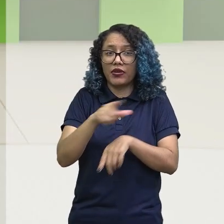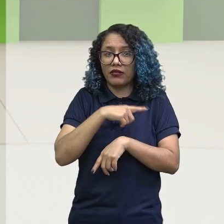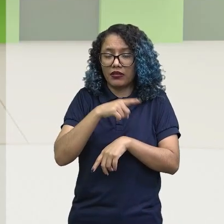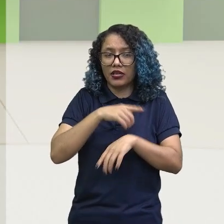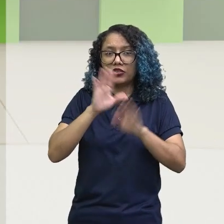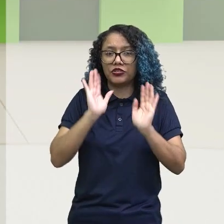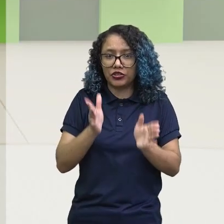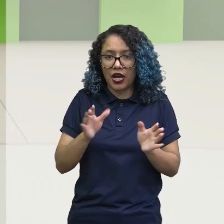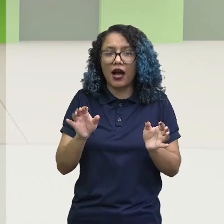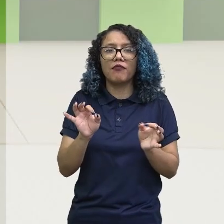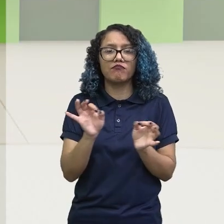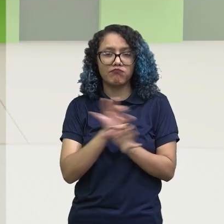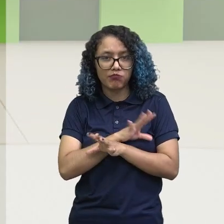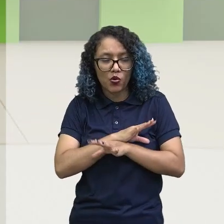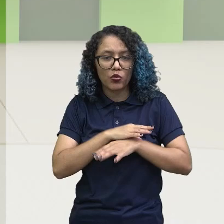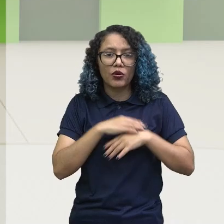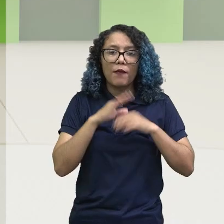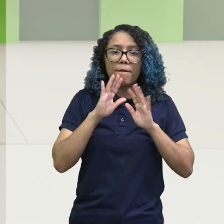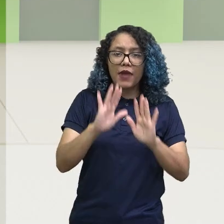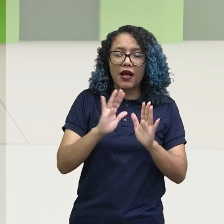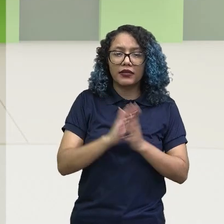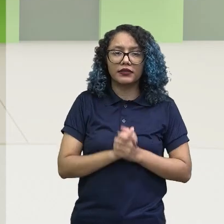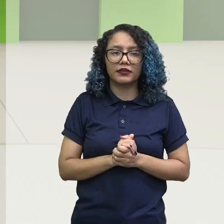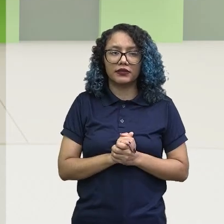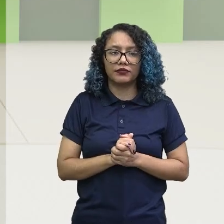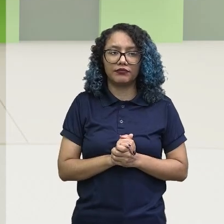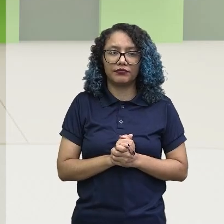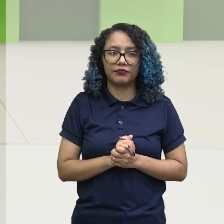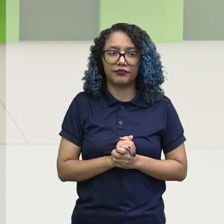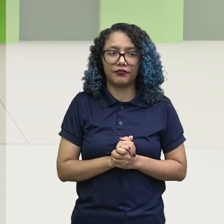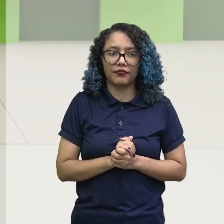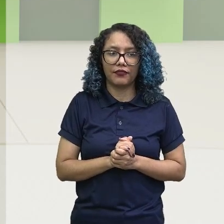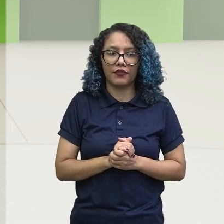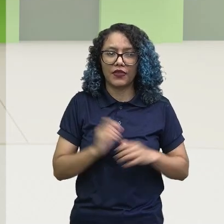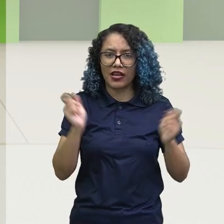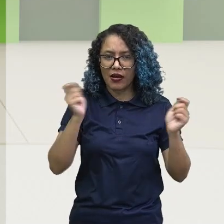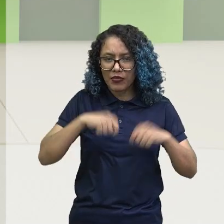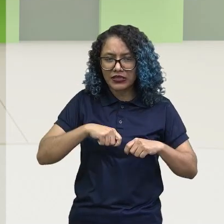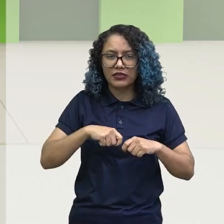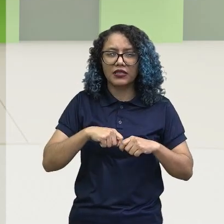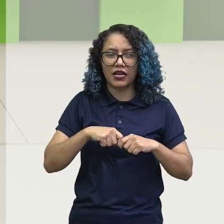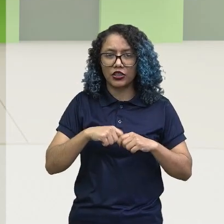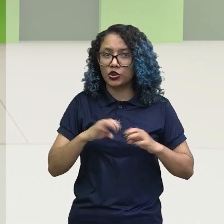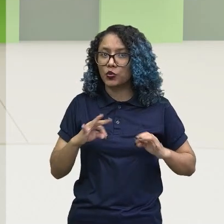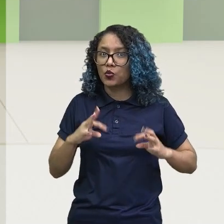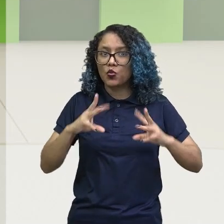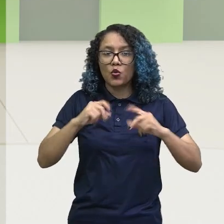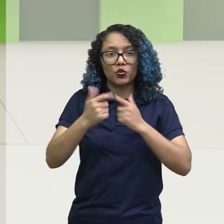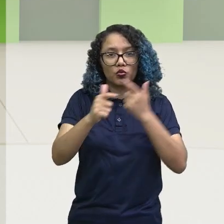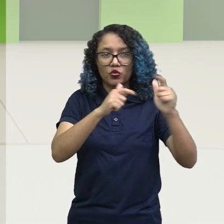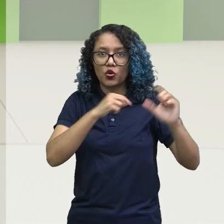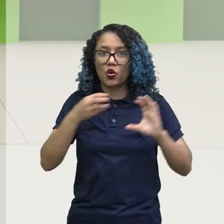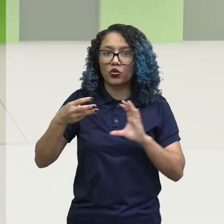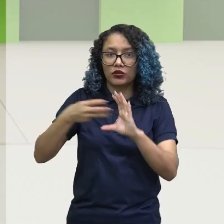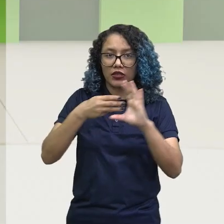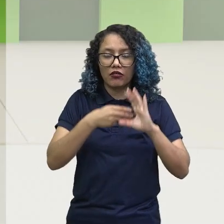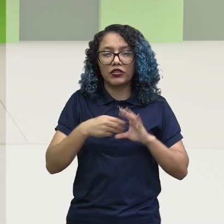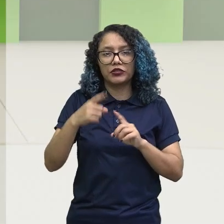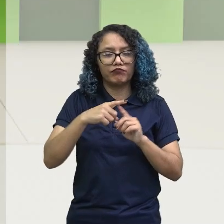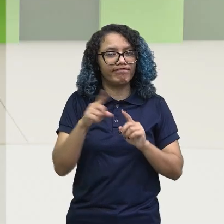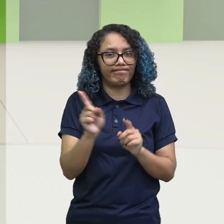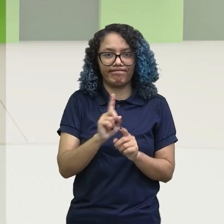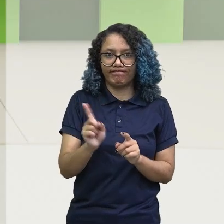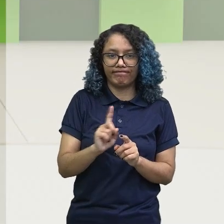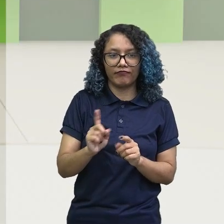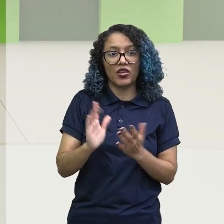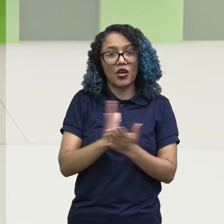Essas células-tronco adultas, elas já não vão mais ter essa capacidade de originar todas as outras células. Elas têm ali